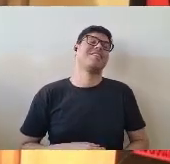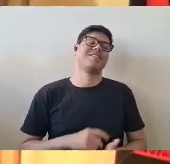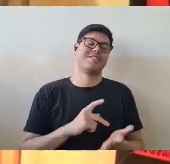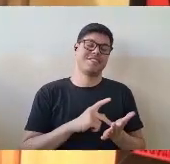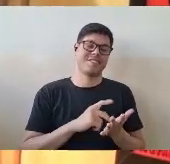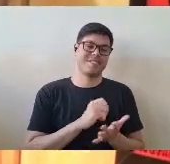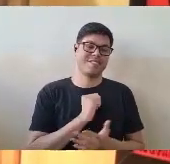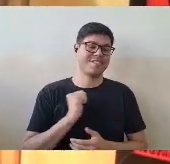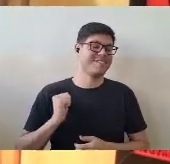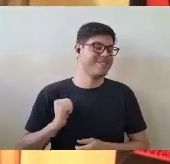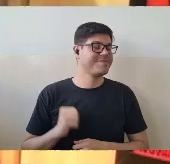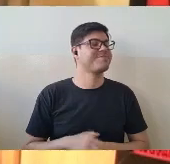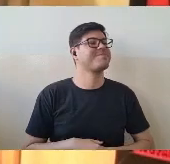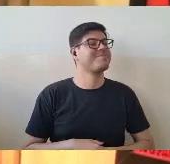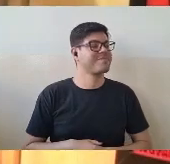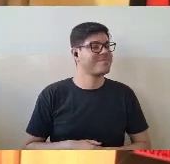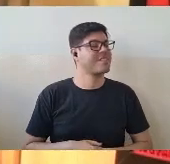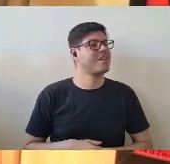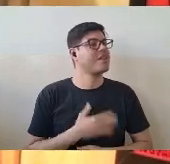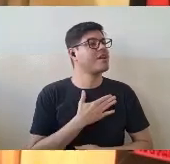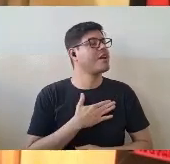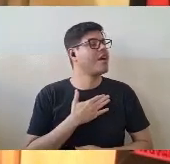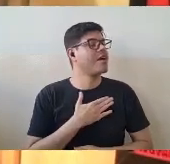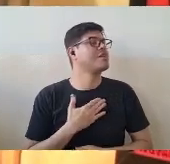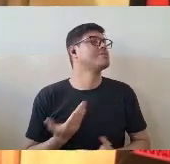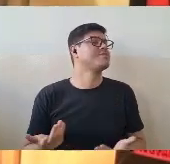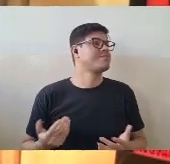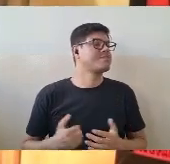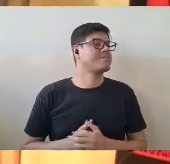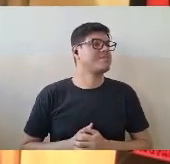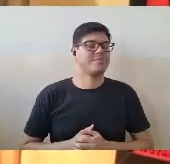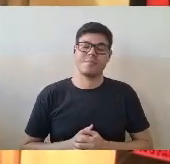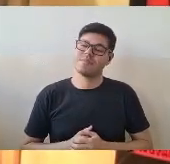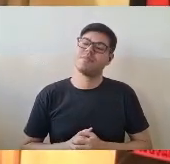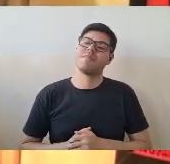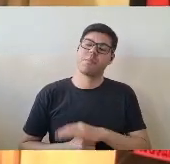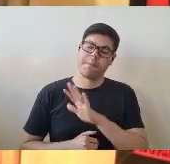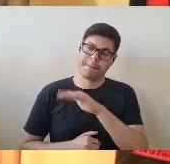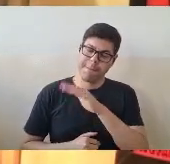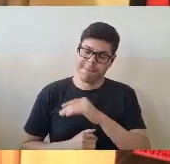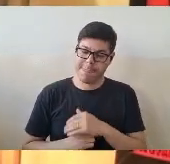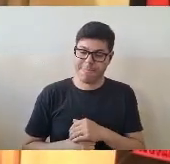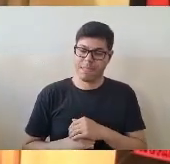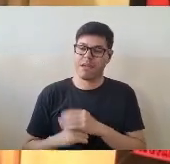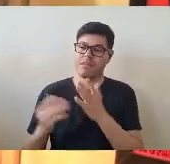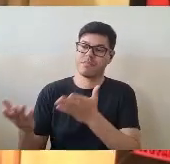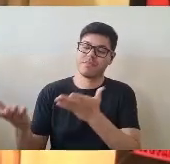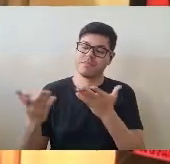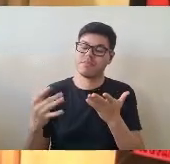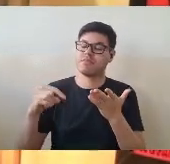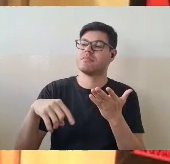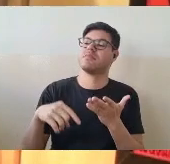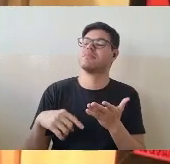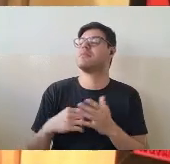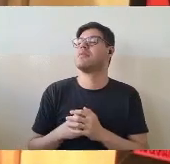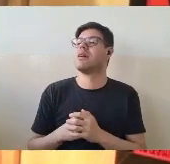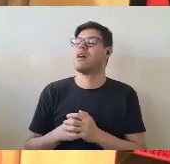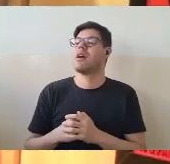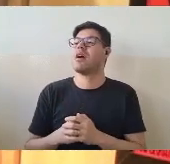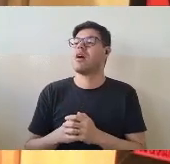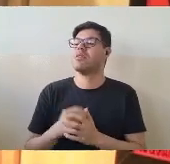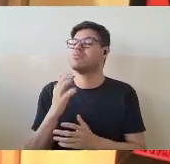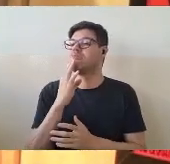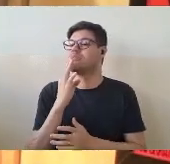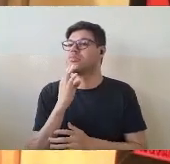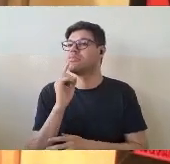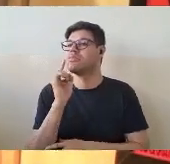Bom, aí eu não sei o que esse convite de vir para cá e como é que o senhor conheceu a esposa lá. Ela também